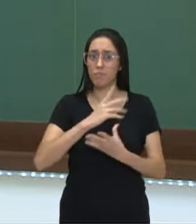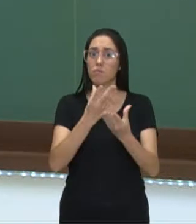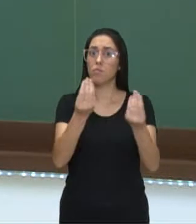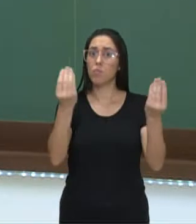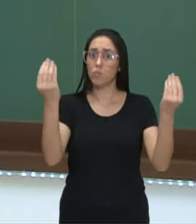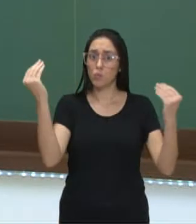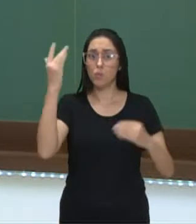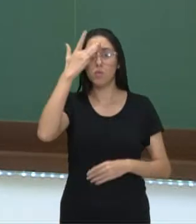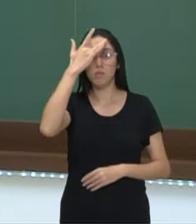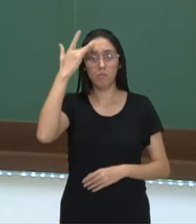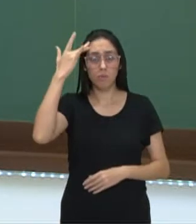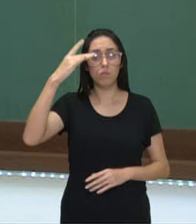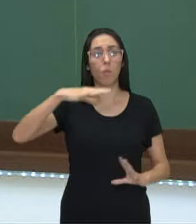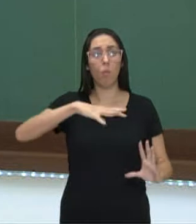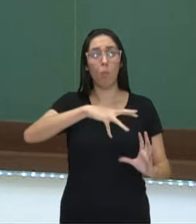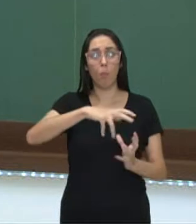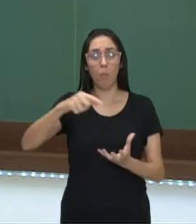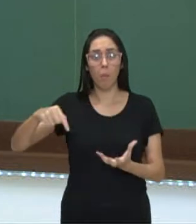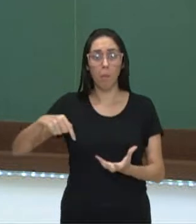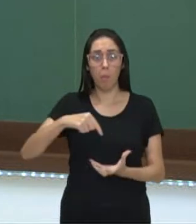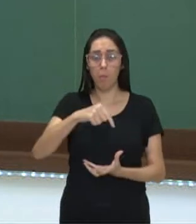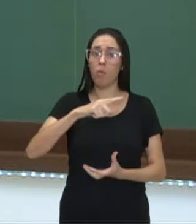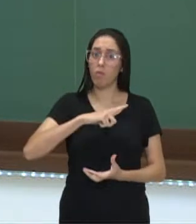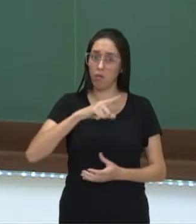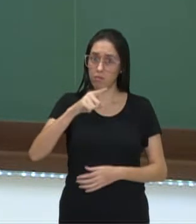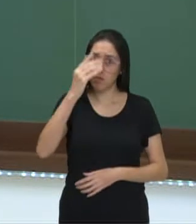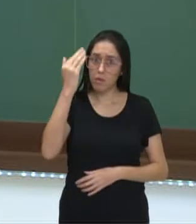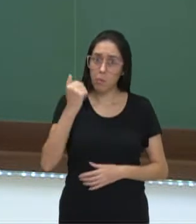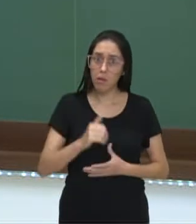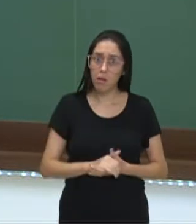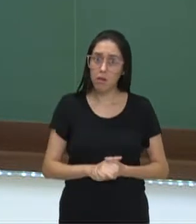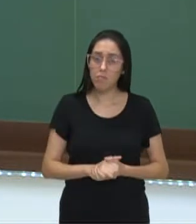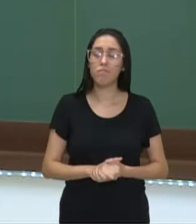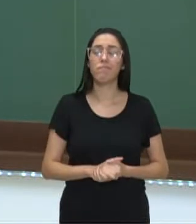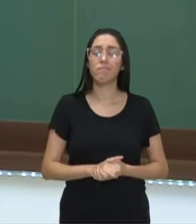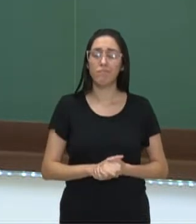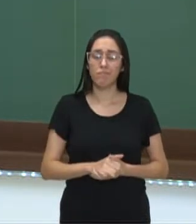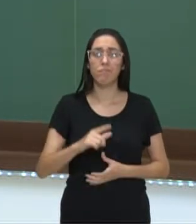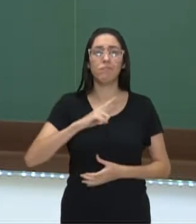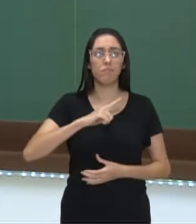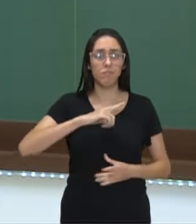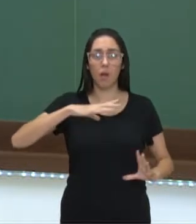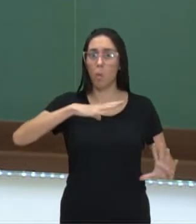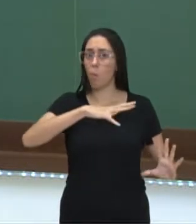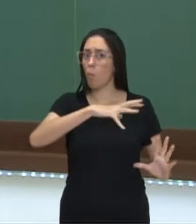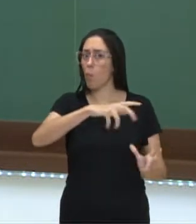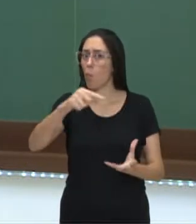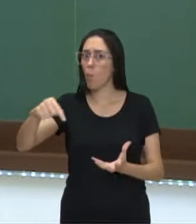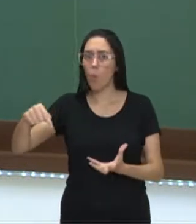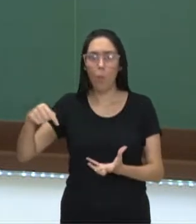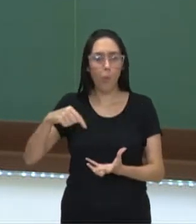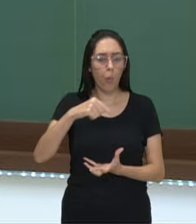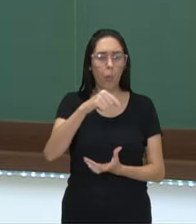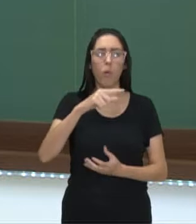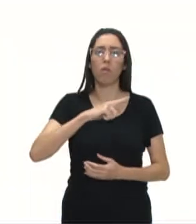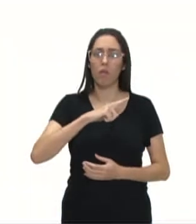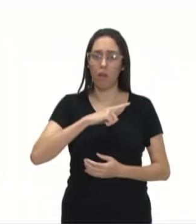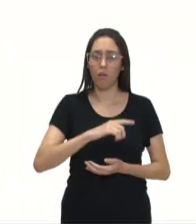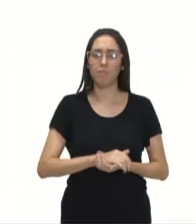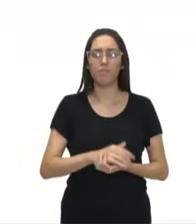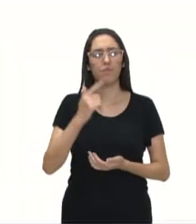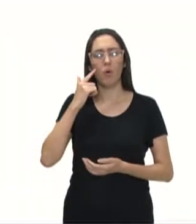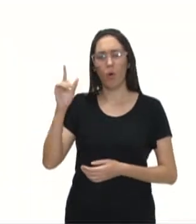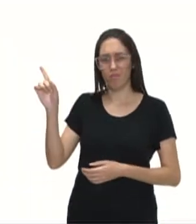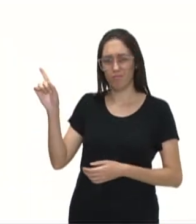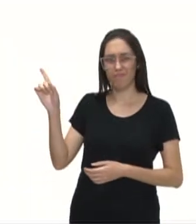população mundial. Sabia disso? Pois é algo mundial, gente. As pessoas têm mesmo. Então, olha lá, ó a